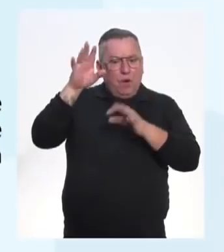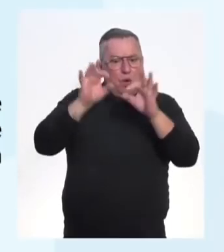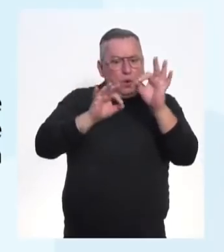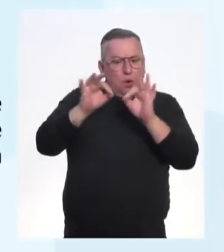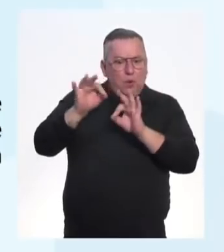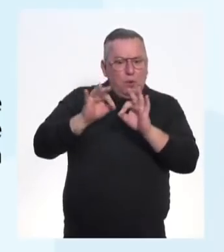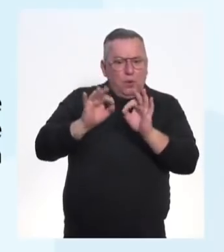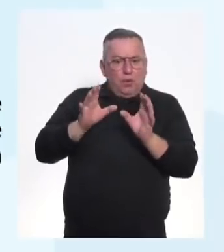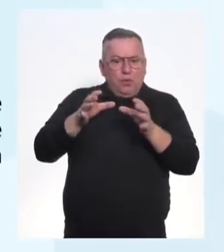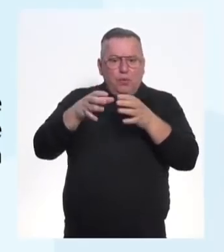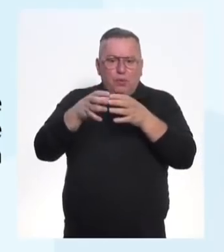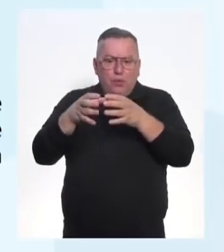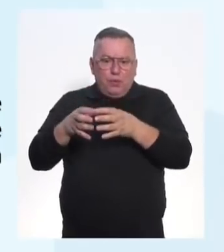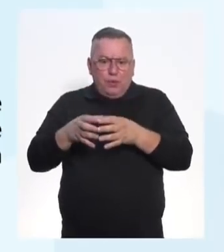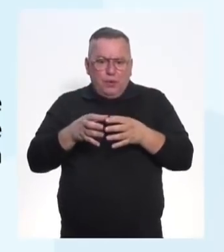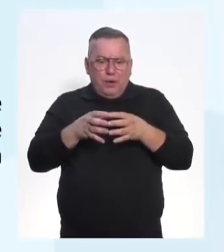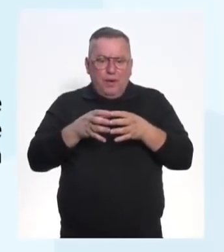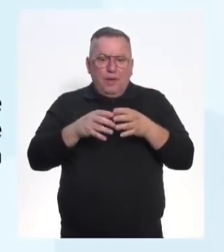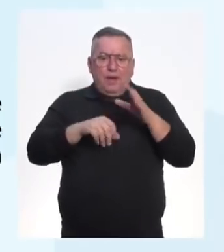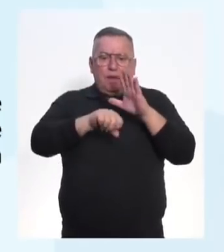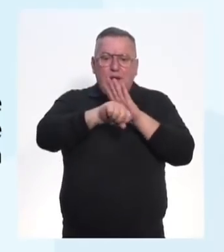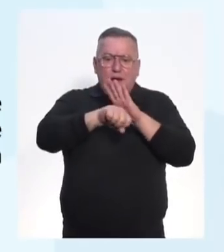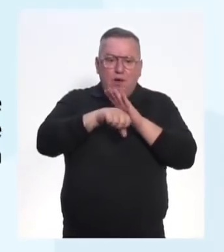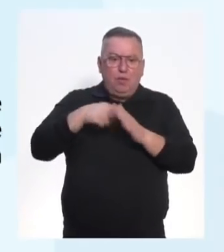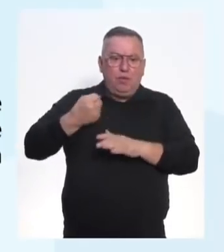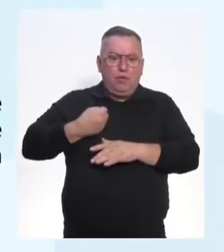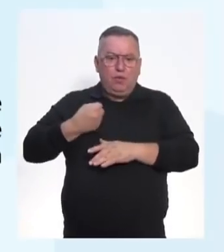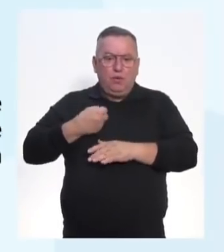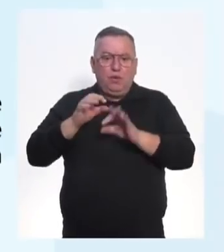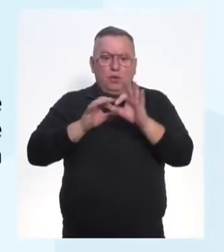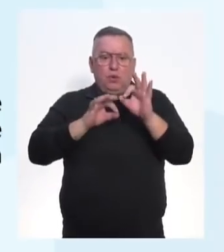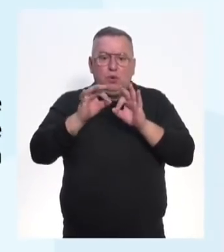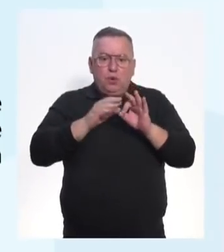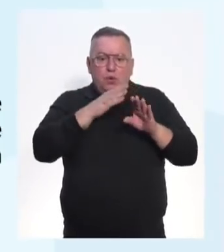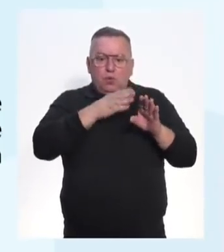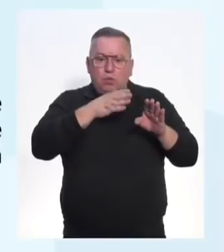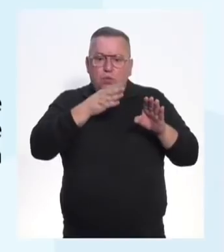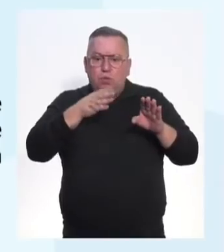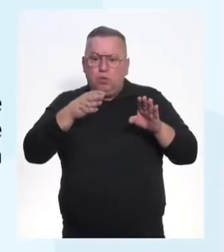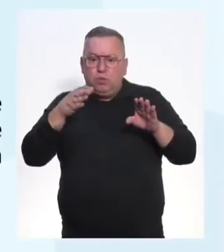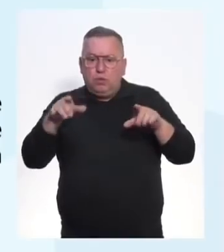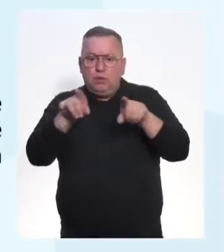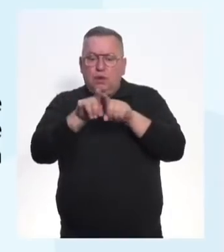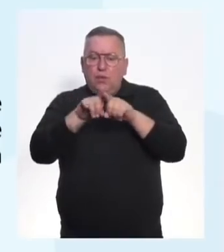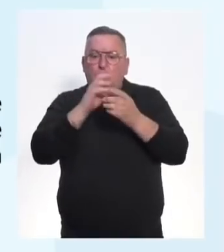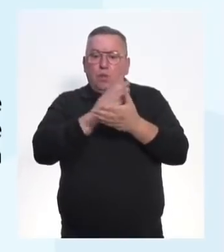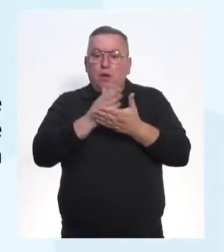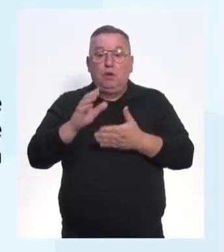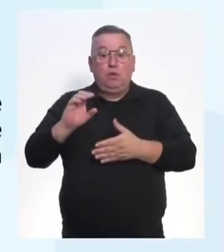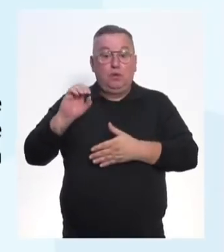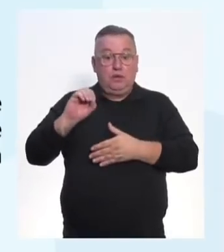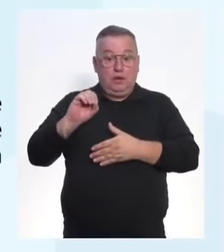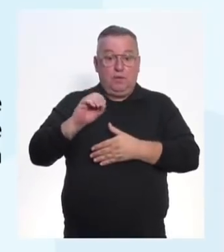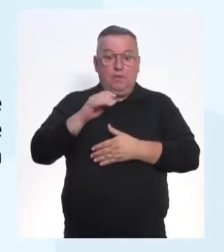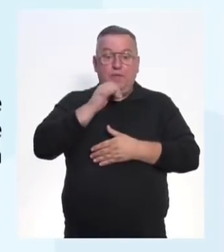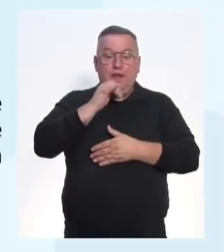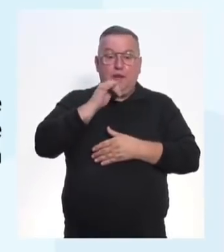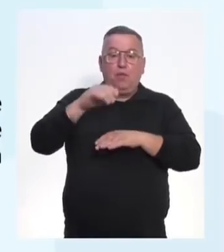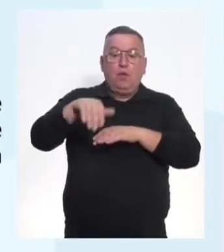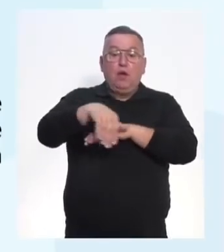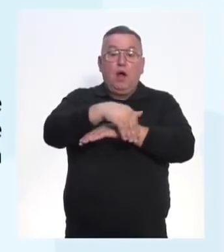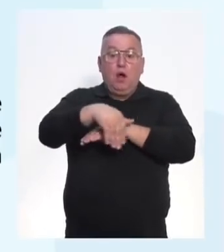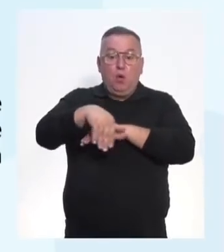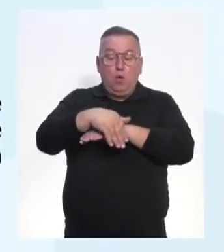desses conjuntos. Então, organizar esses números, né, para não ficar lá largado, organizar. Que nem a rua, né, do